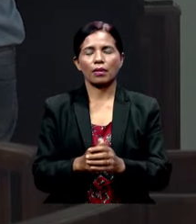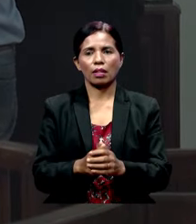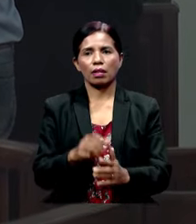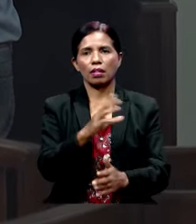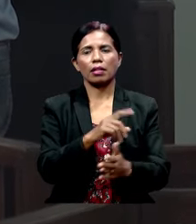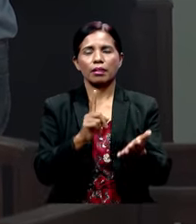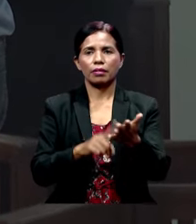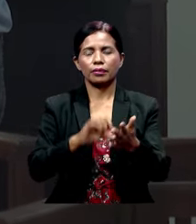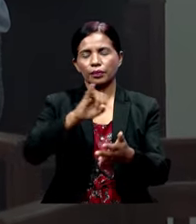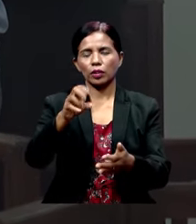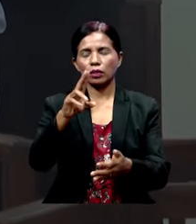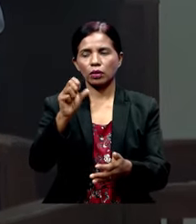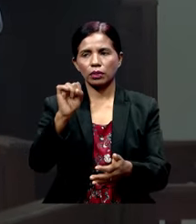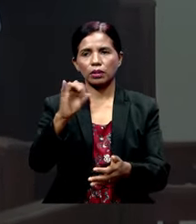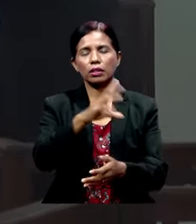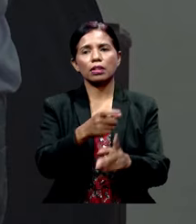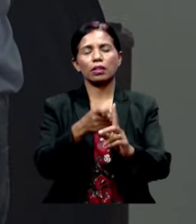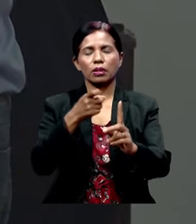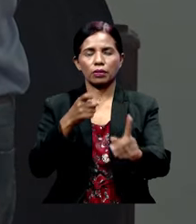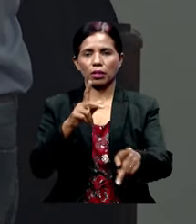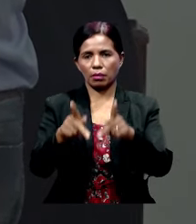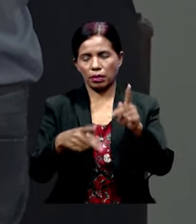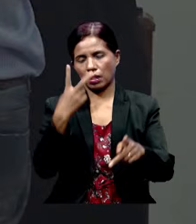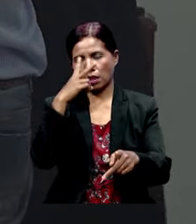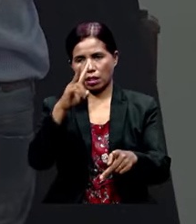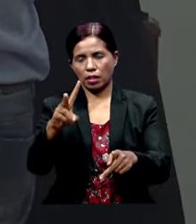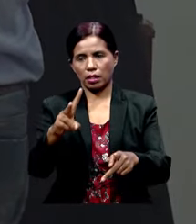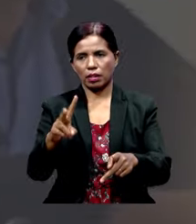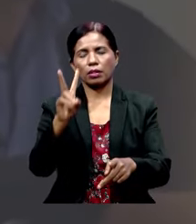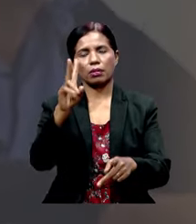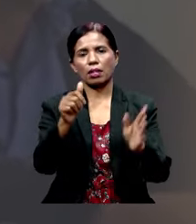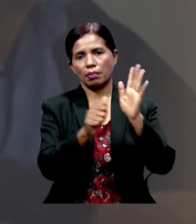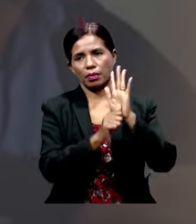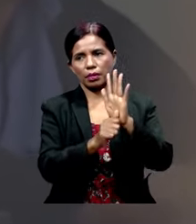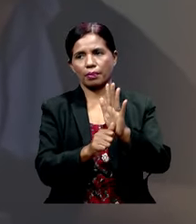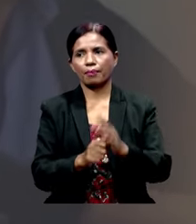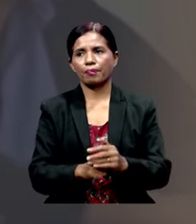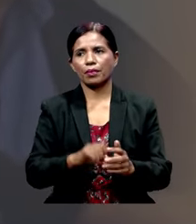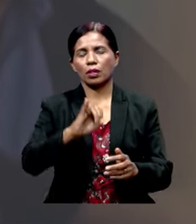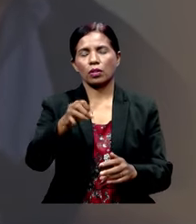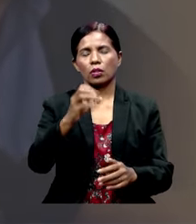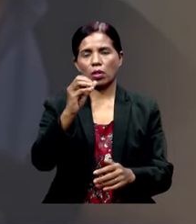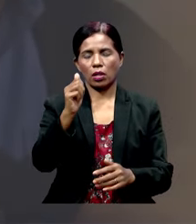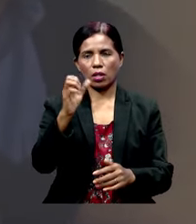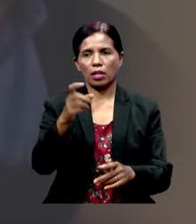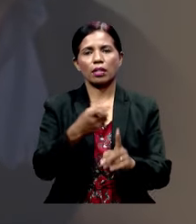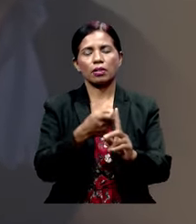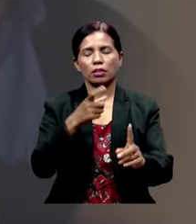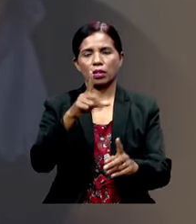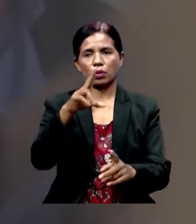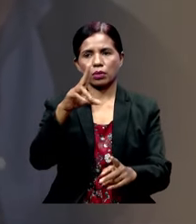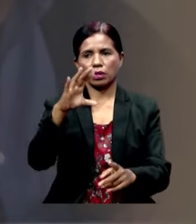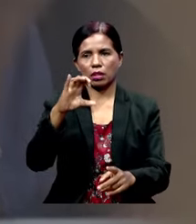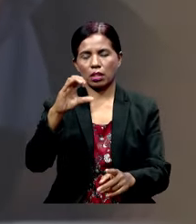né, juiciar uma declaração no Sassin, na parte rua presenta. João Araújo, Sassin Rússi Luciano Valentim